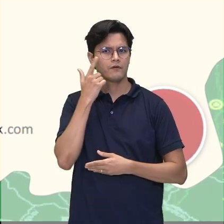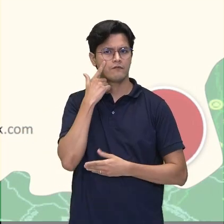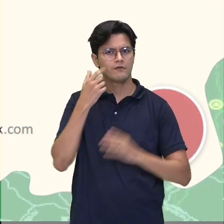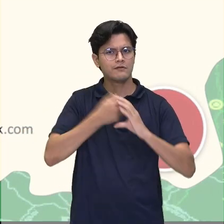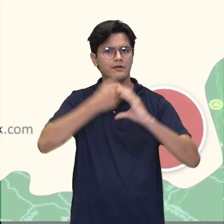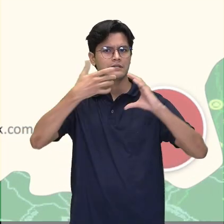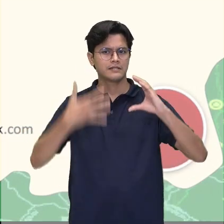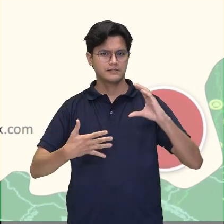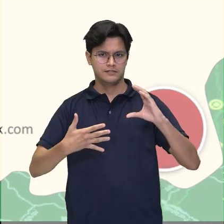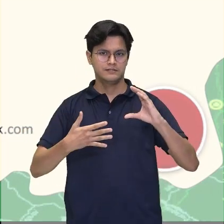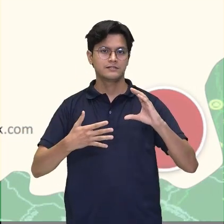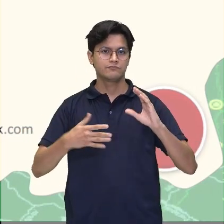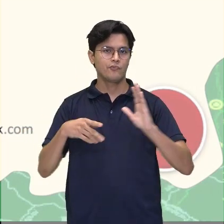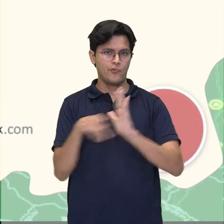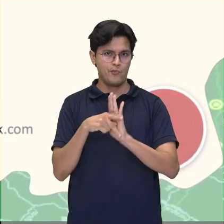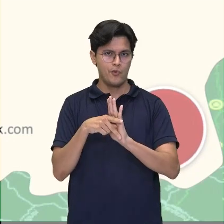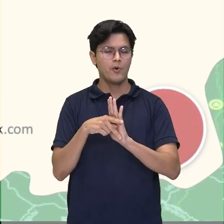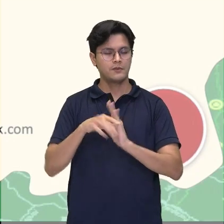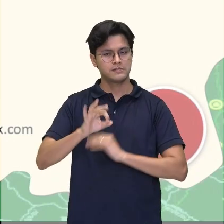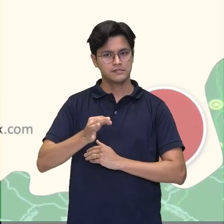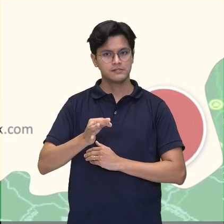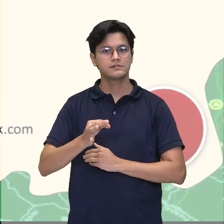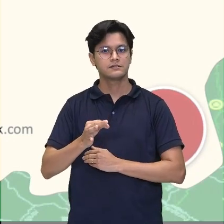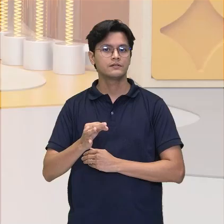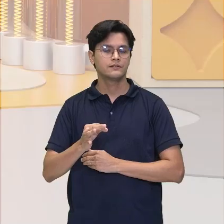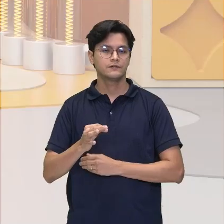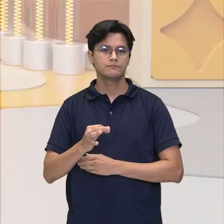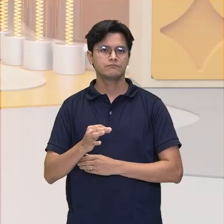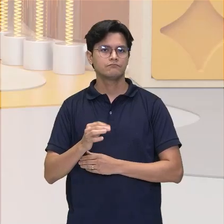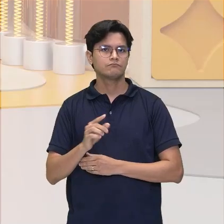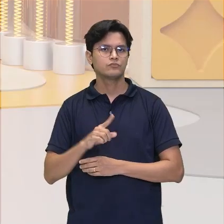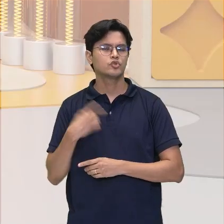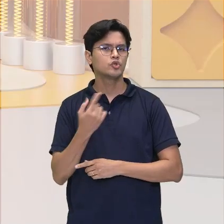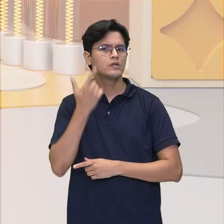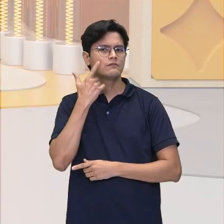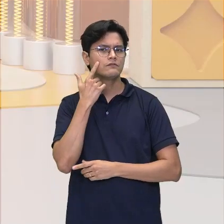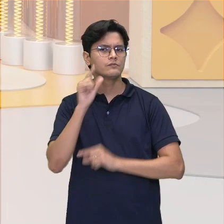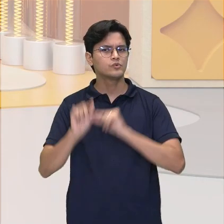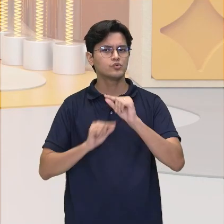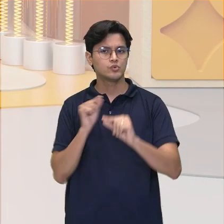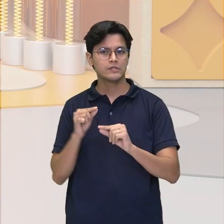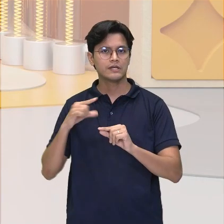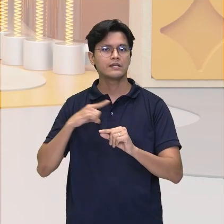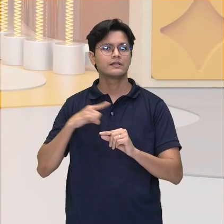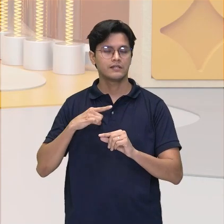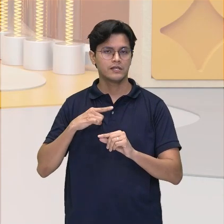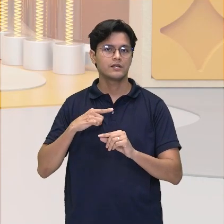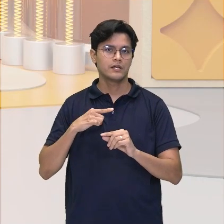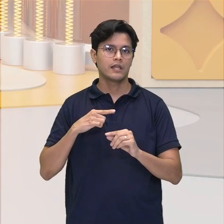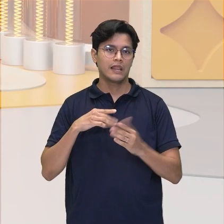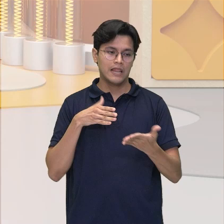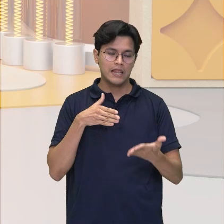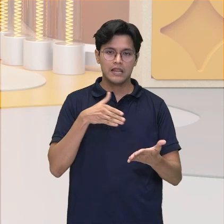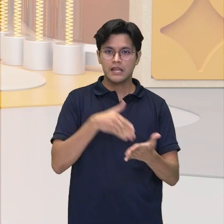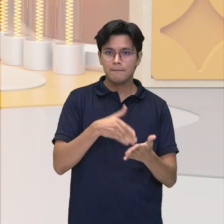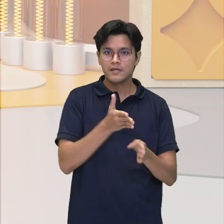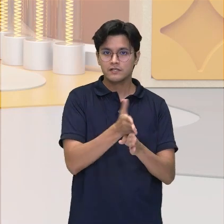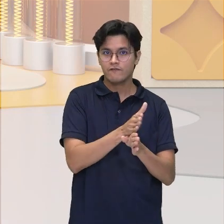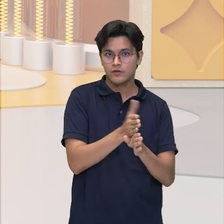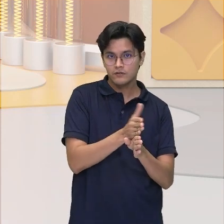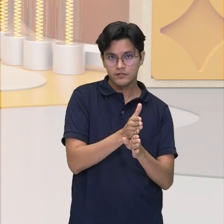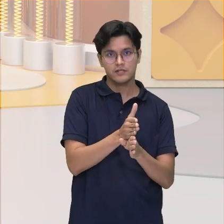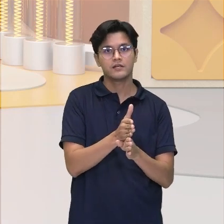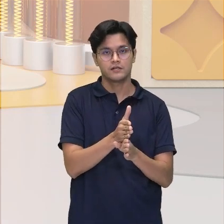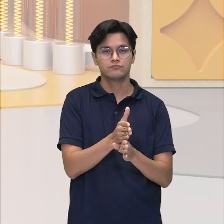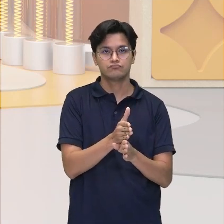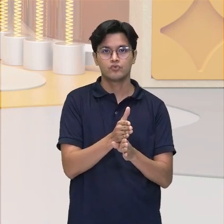características, nós verificamos aí que, além desses limites nacionais, né, do nosso território, do nosso